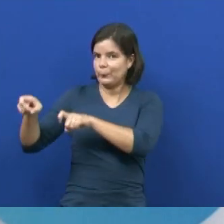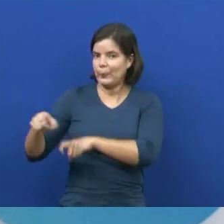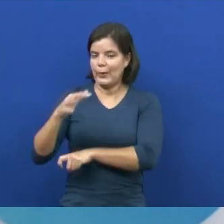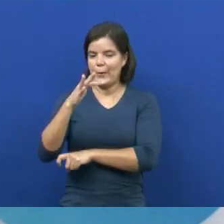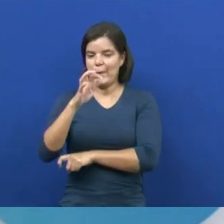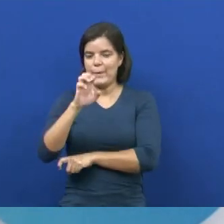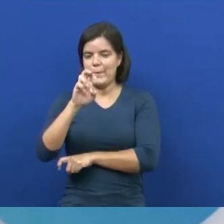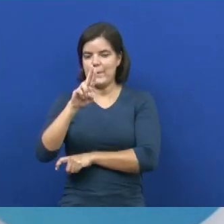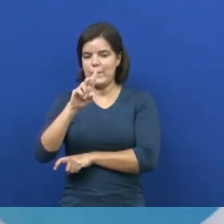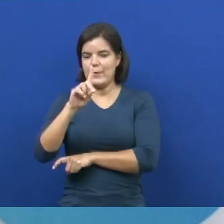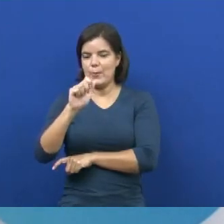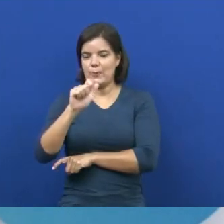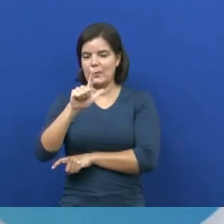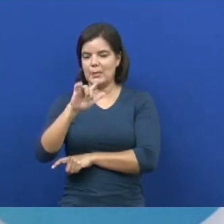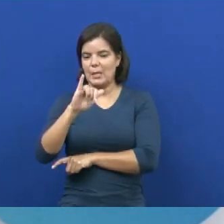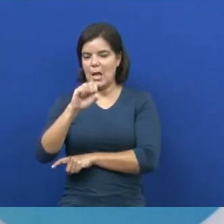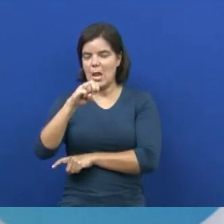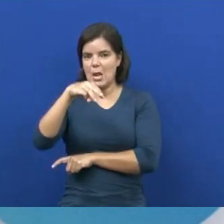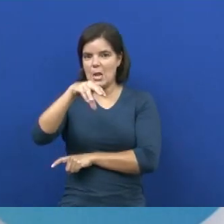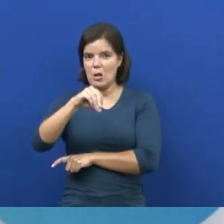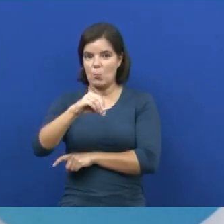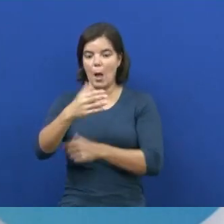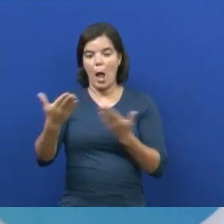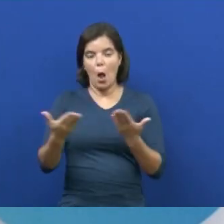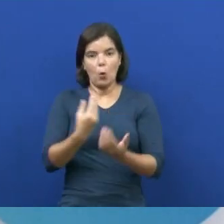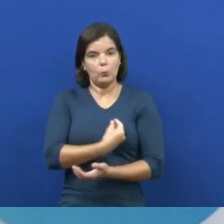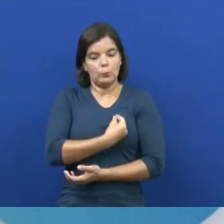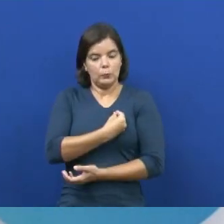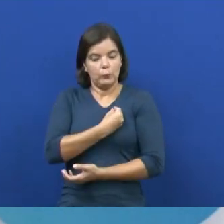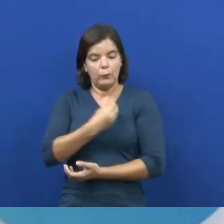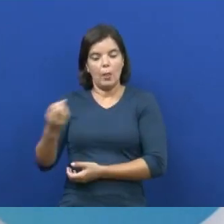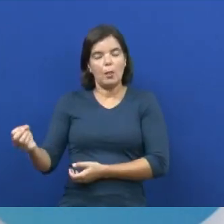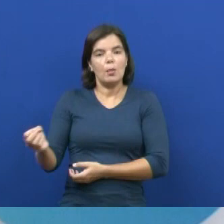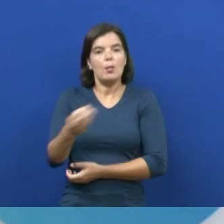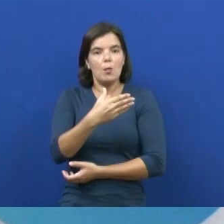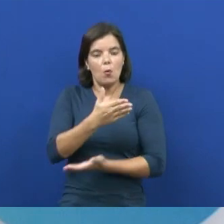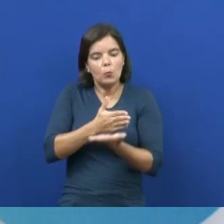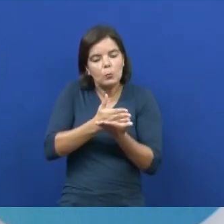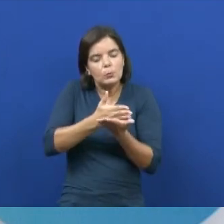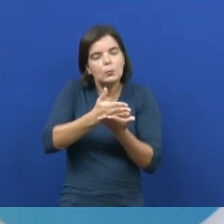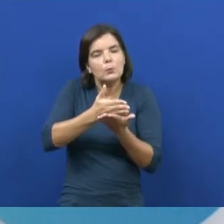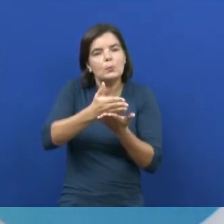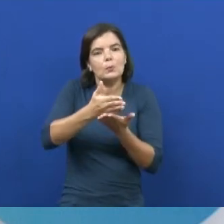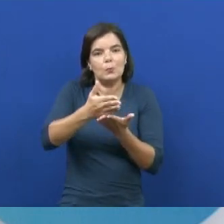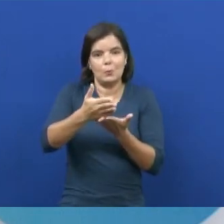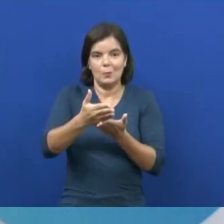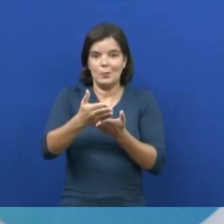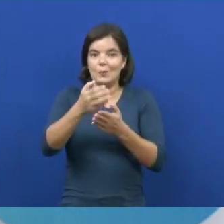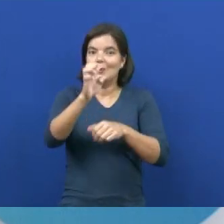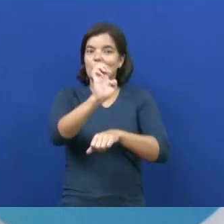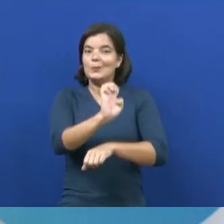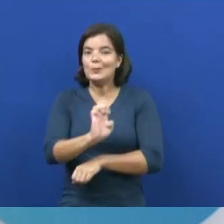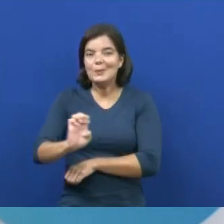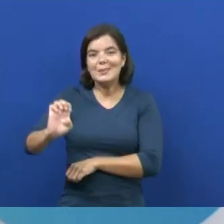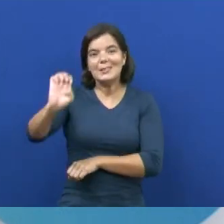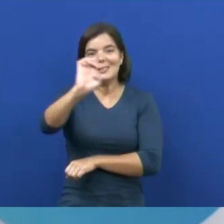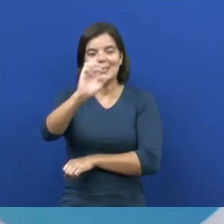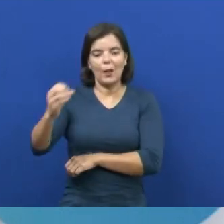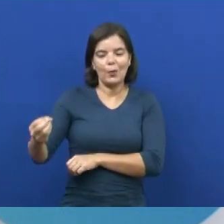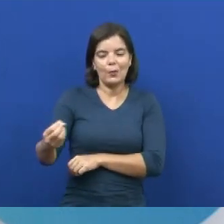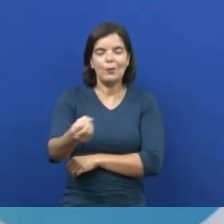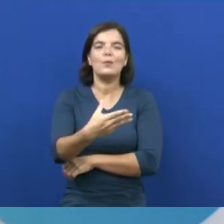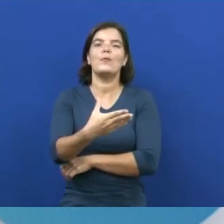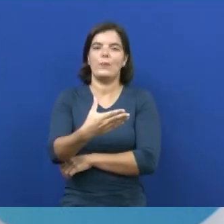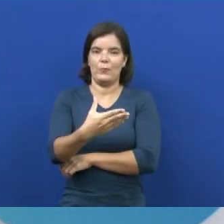Agora nós vamos viver um novo período, né? Um período chamado início dos estados modernos, ou